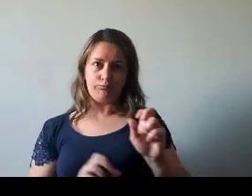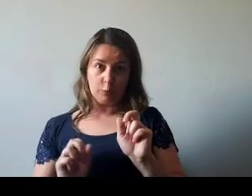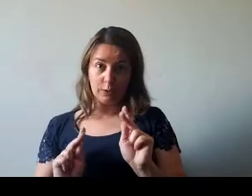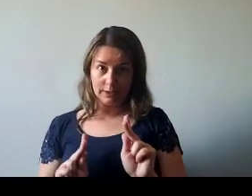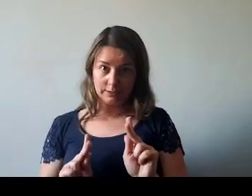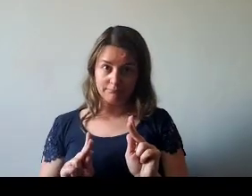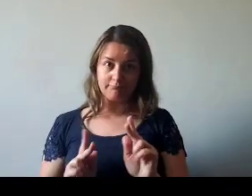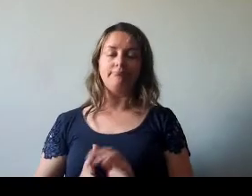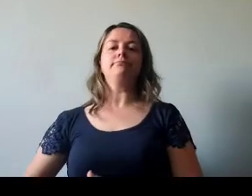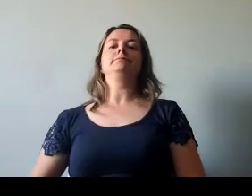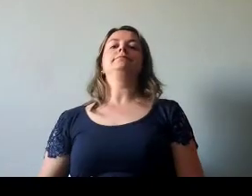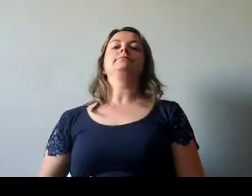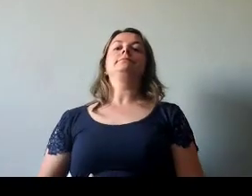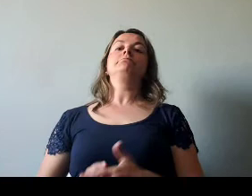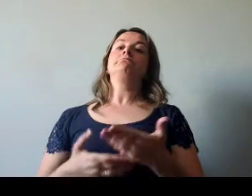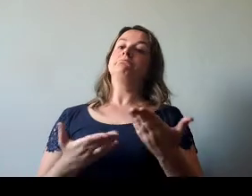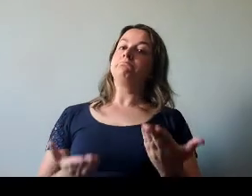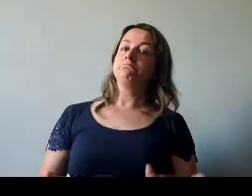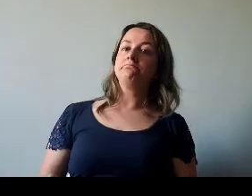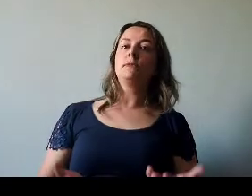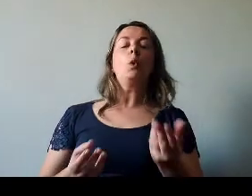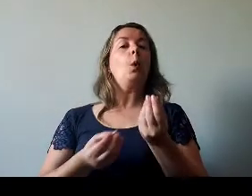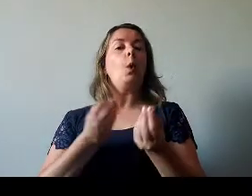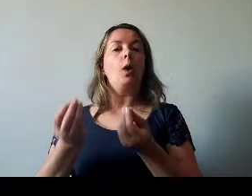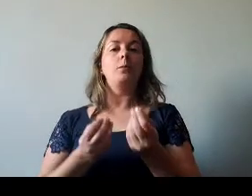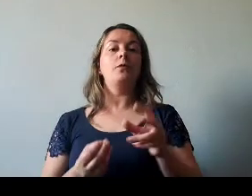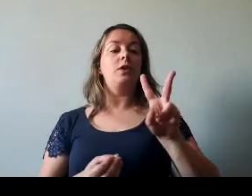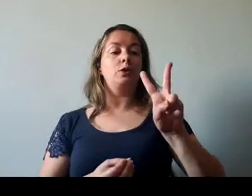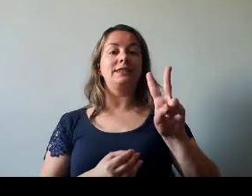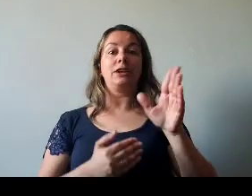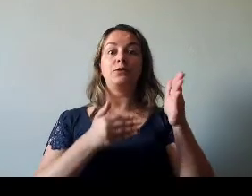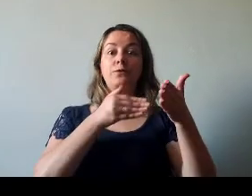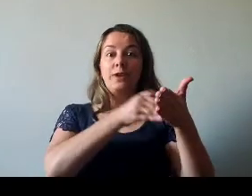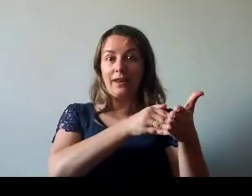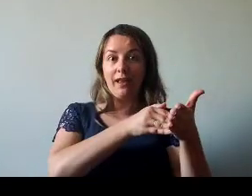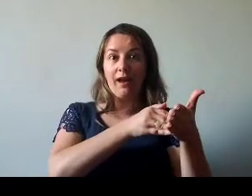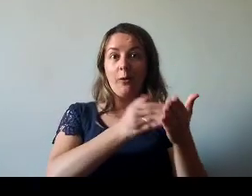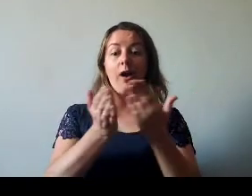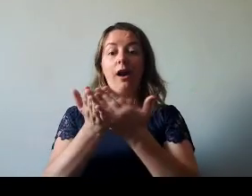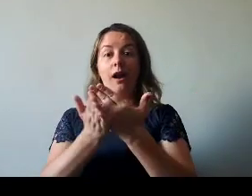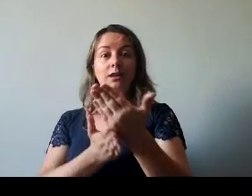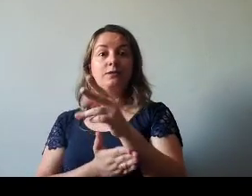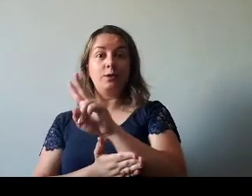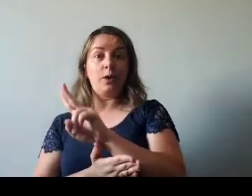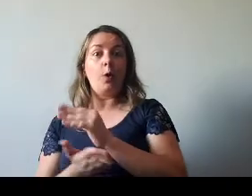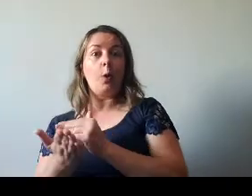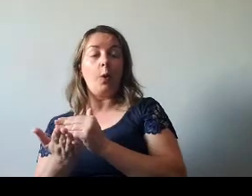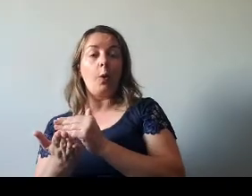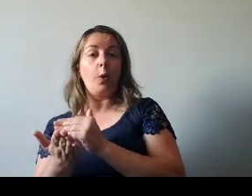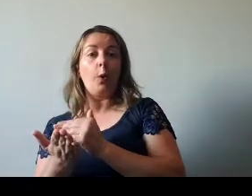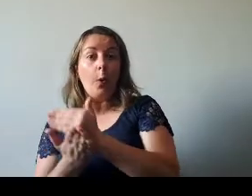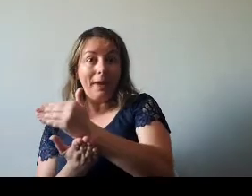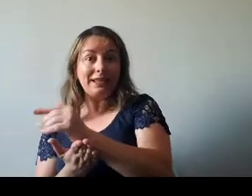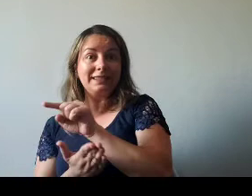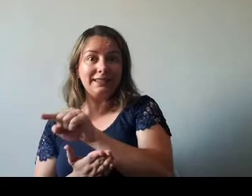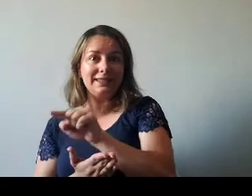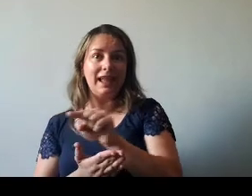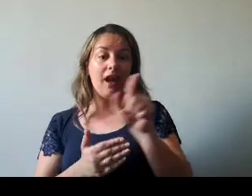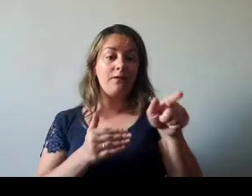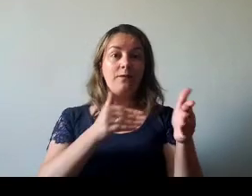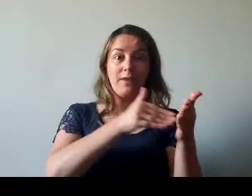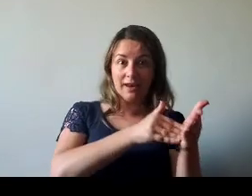aí o que acontece? A velocidade final é menor do que a velocidade inicial. E aí, consequentemente, você vai ter